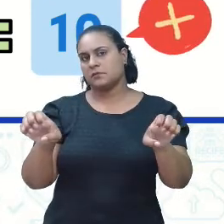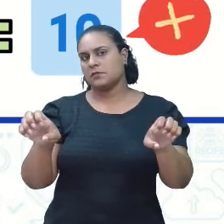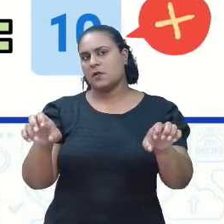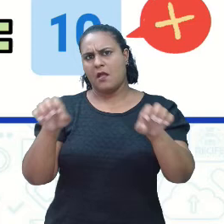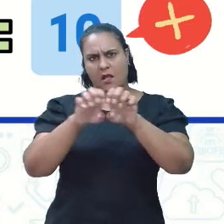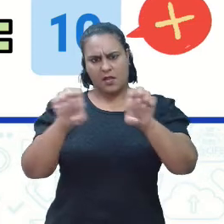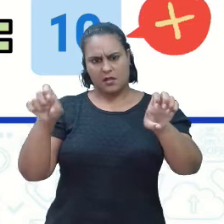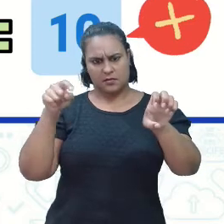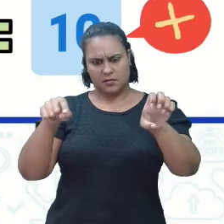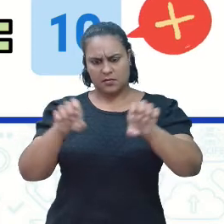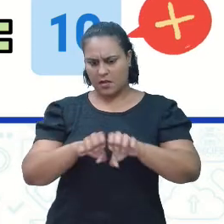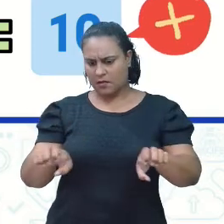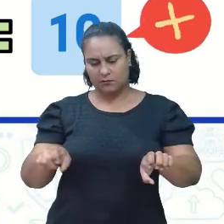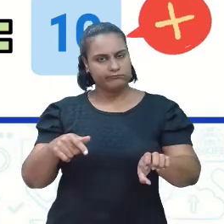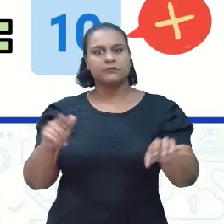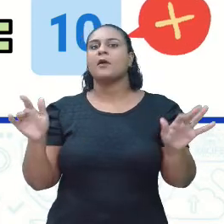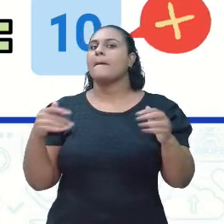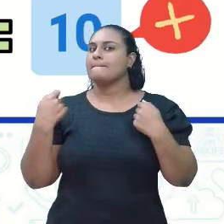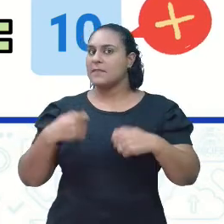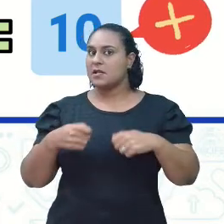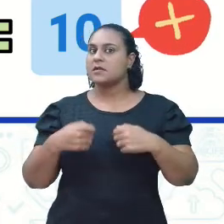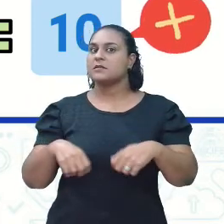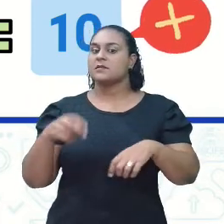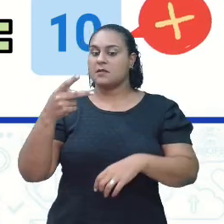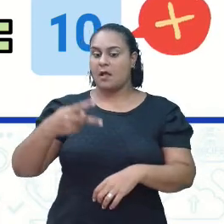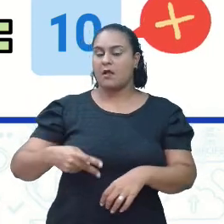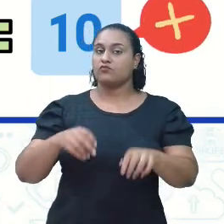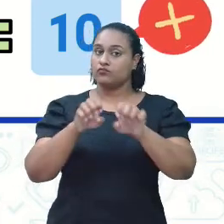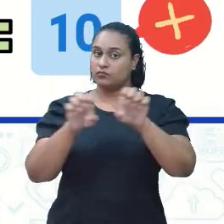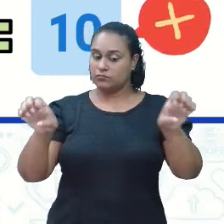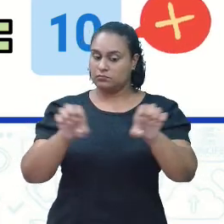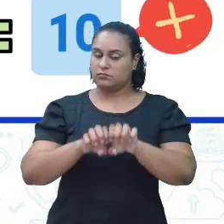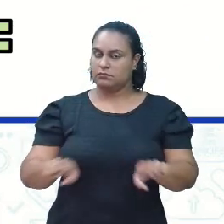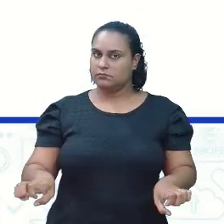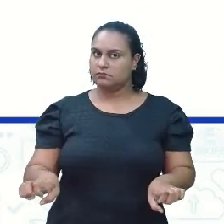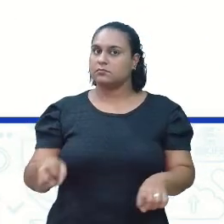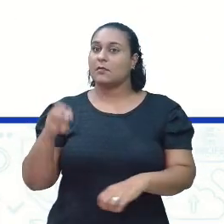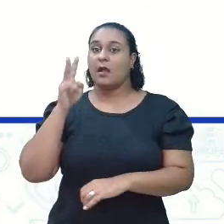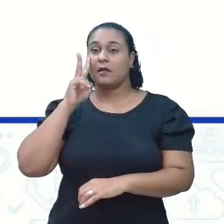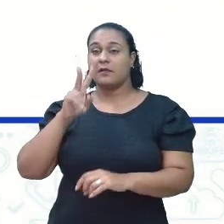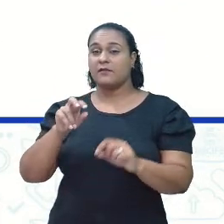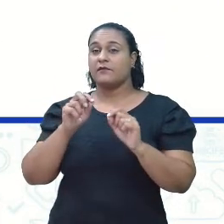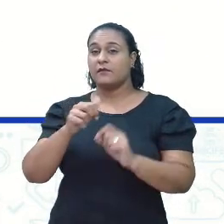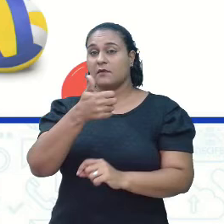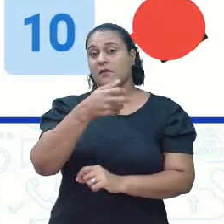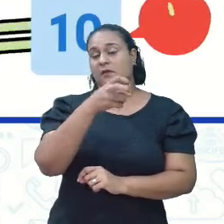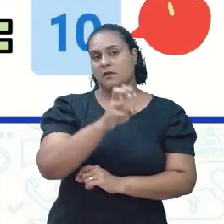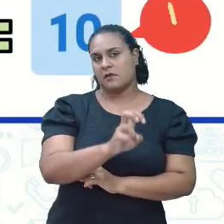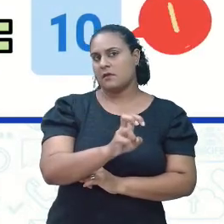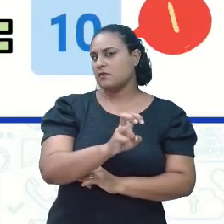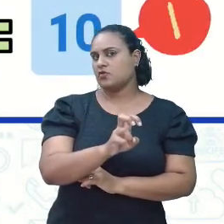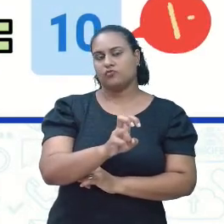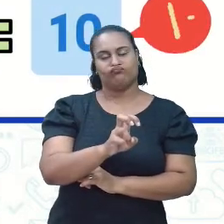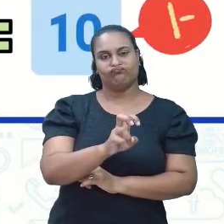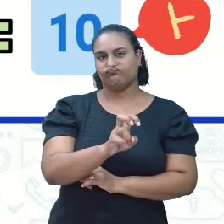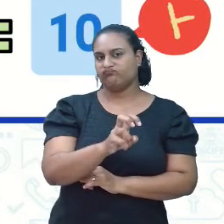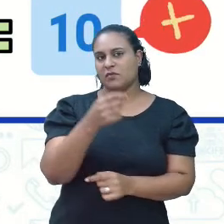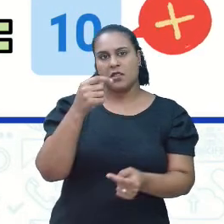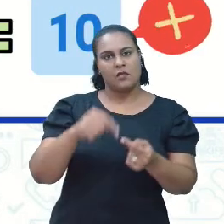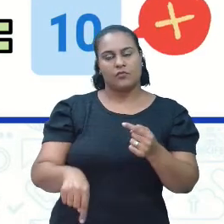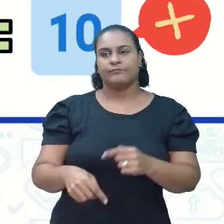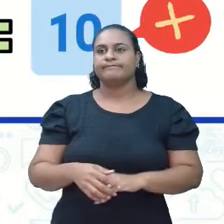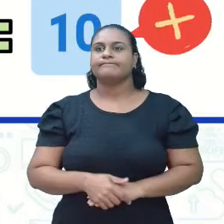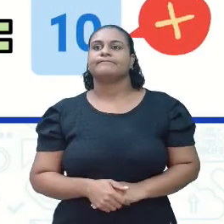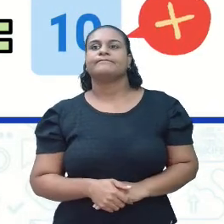para uma e não valer para outra, tem que valer para todas. E a gente já viu que no caso 15 não funciona, tá certo?